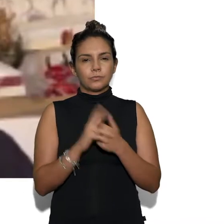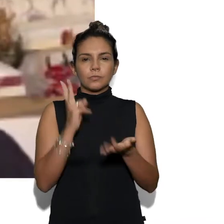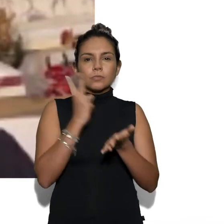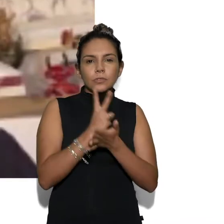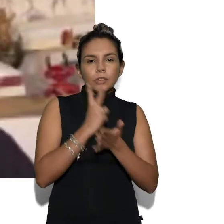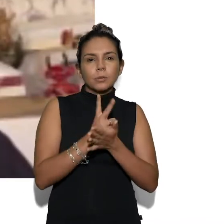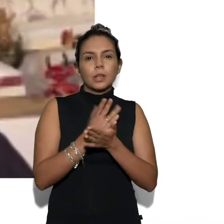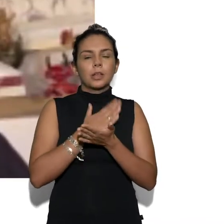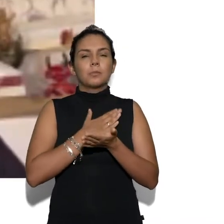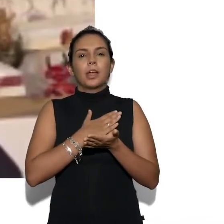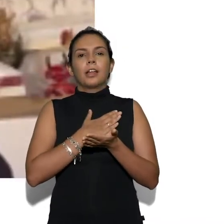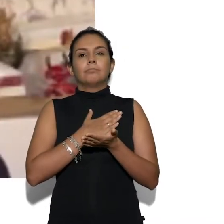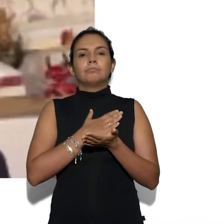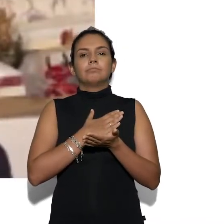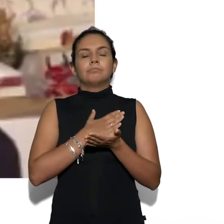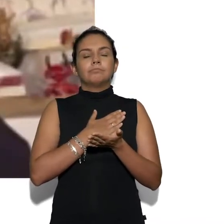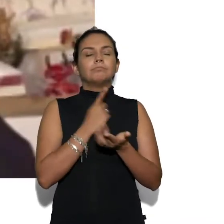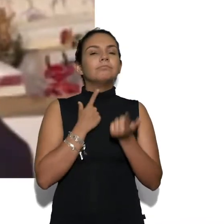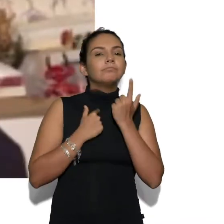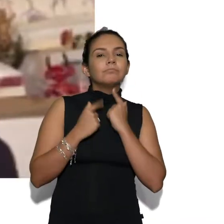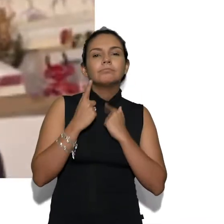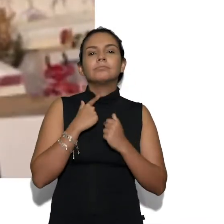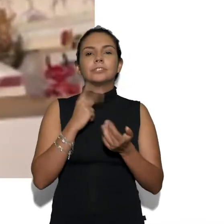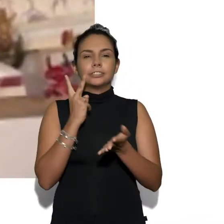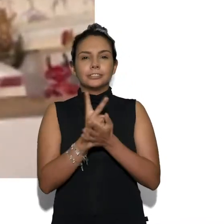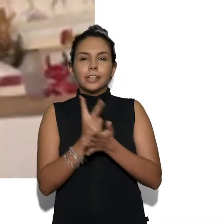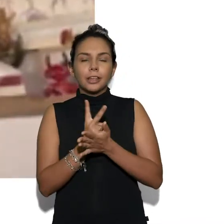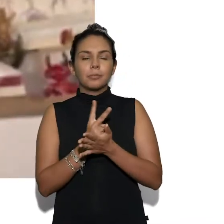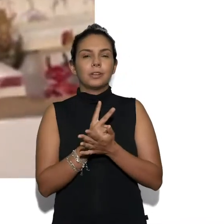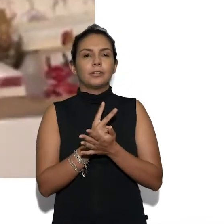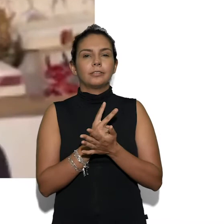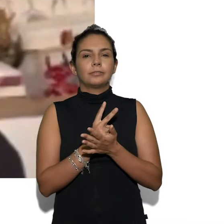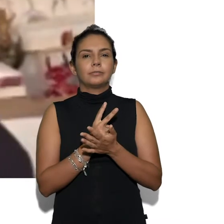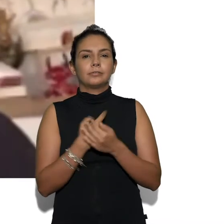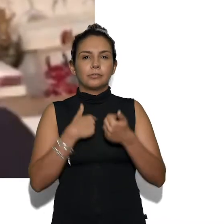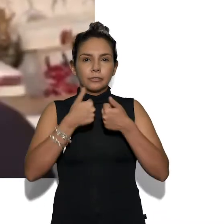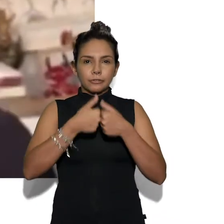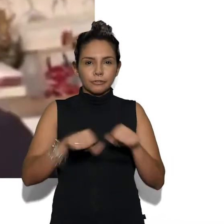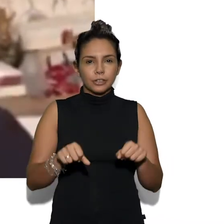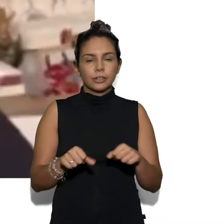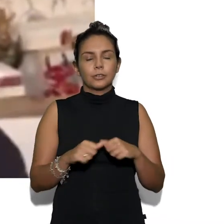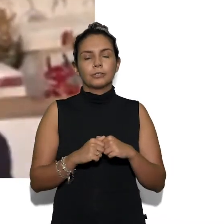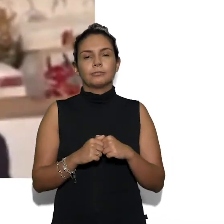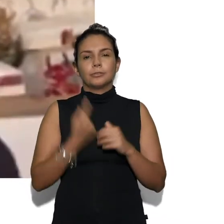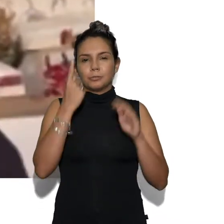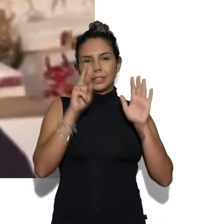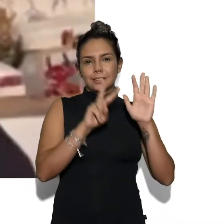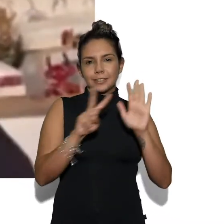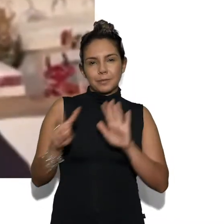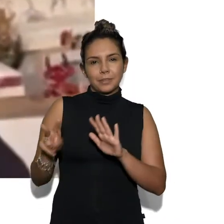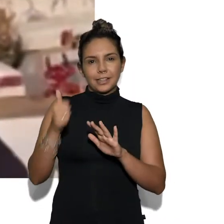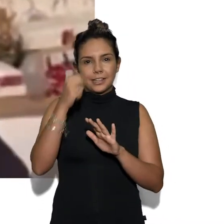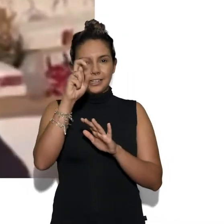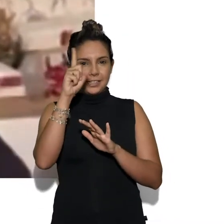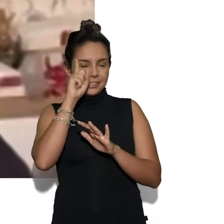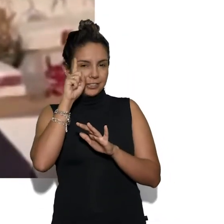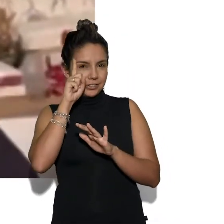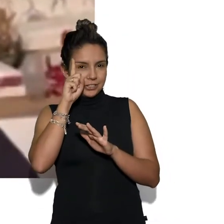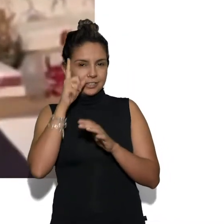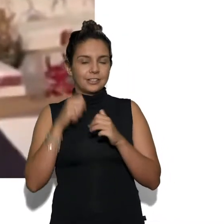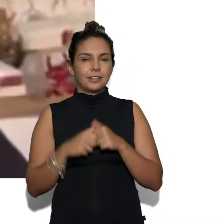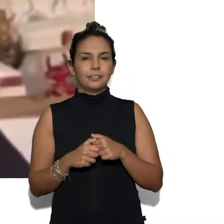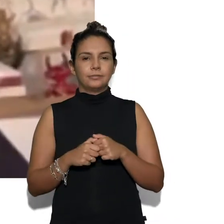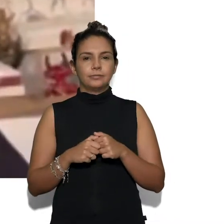com as minhas obsessões, sempre exercendo obsessões, mas eu fico assim, durante uma semana, 15 dias, eu fico